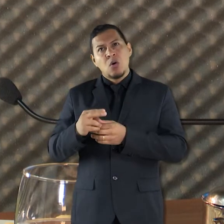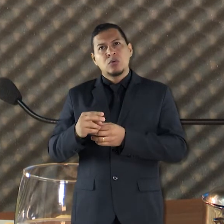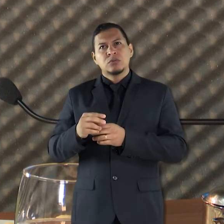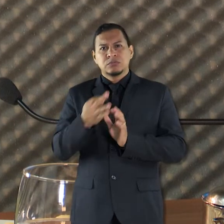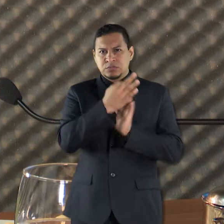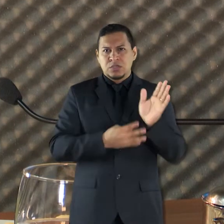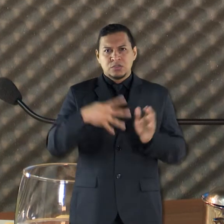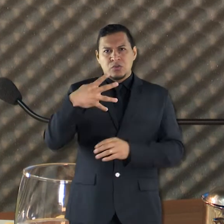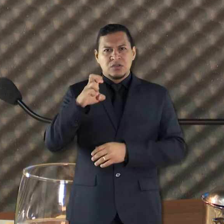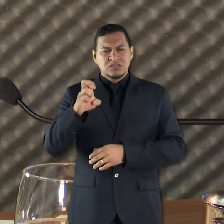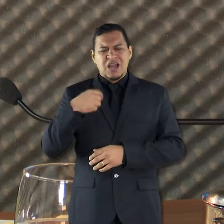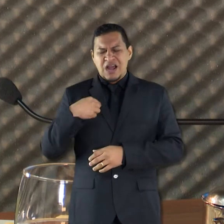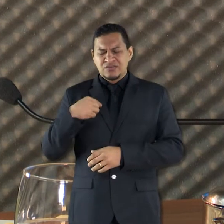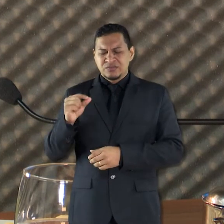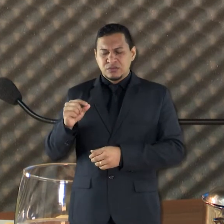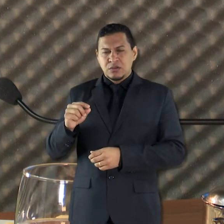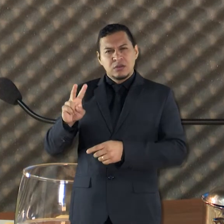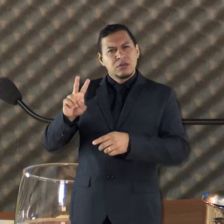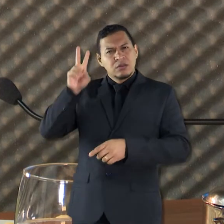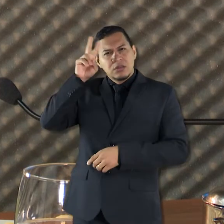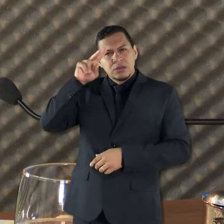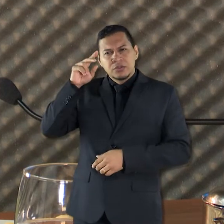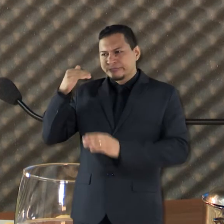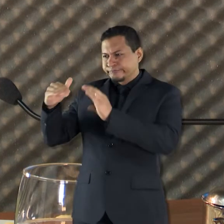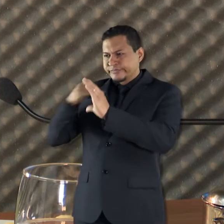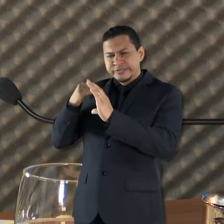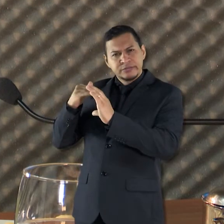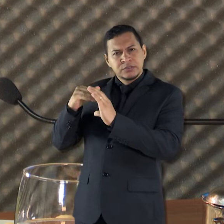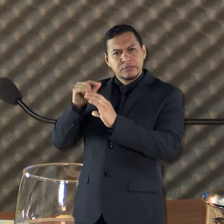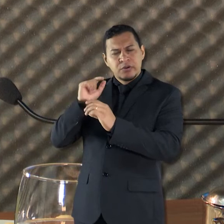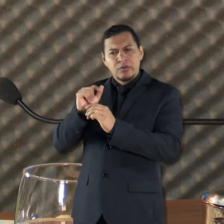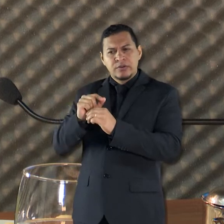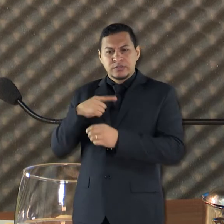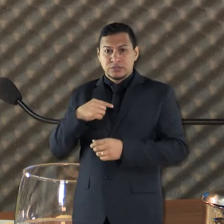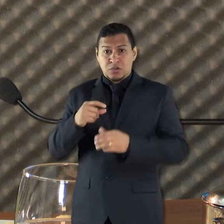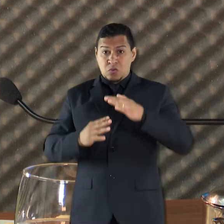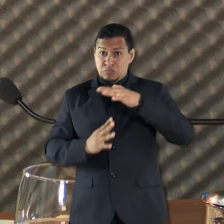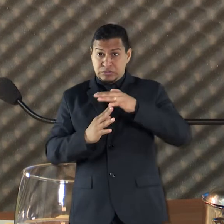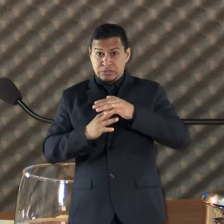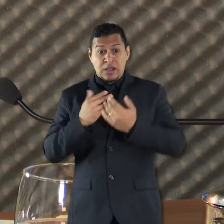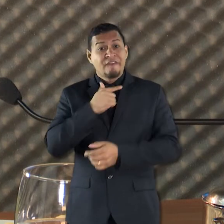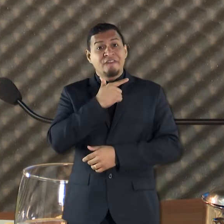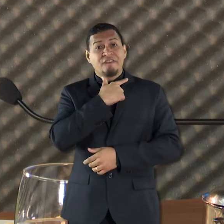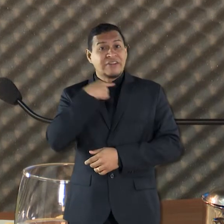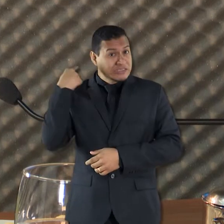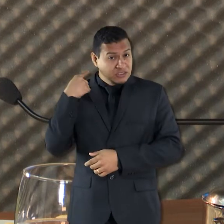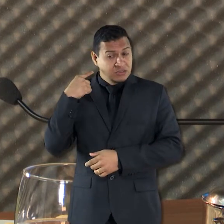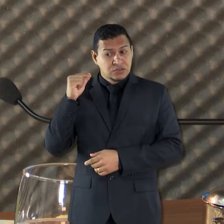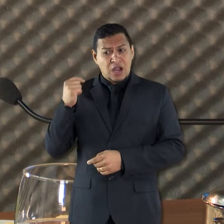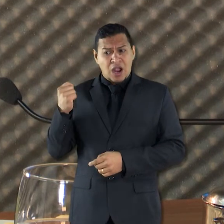Aí eu tava meio travado, né? Aí recebi um e-mail, olha, seu prazo tá vencendo, tem até semana que vem pra